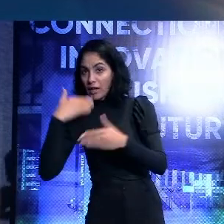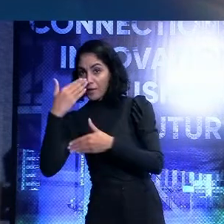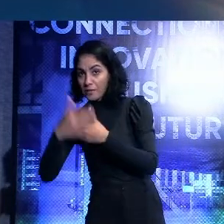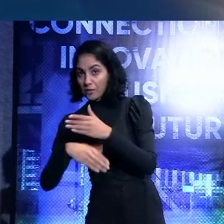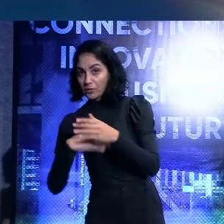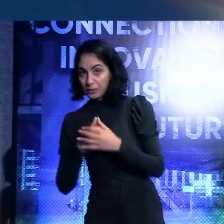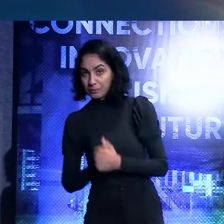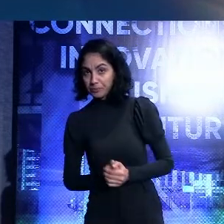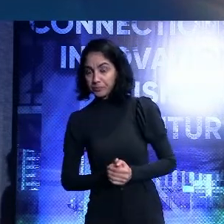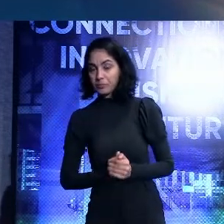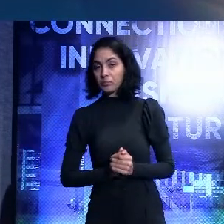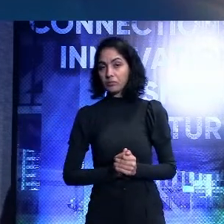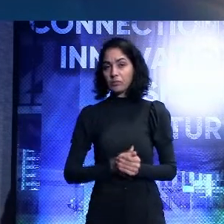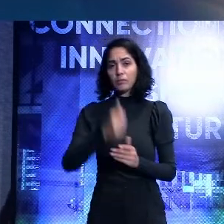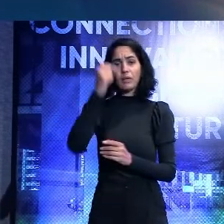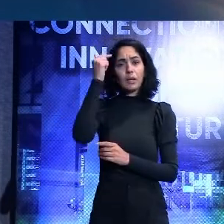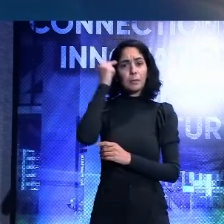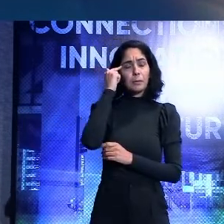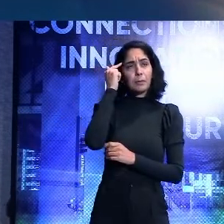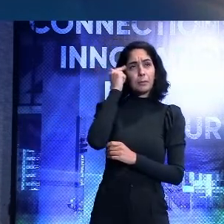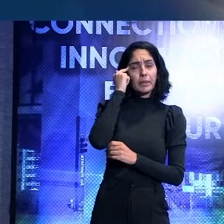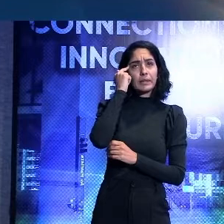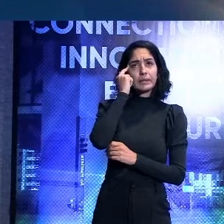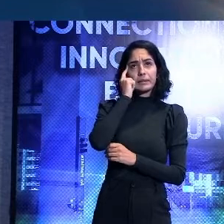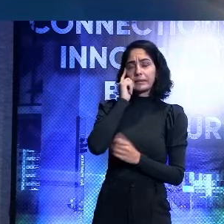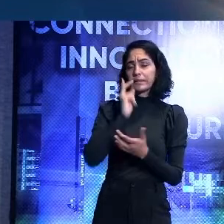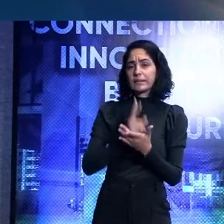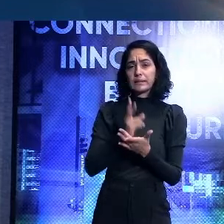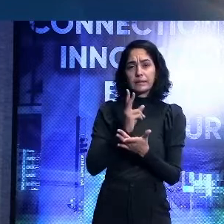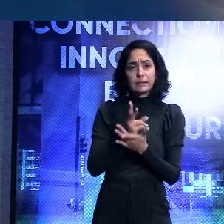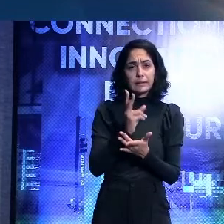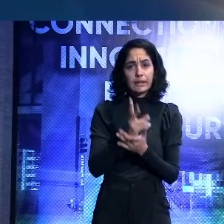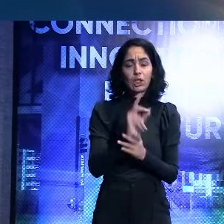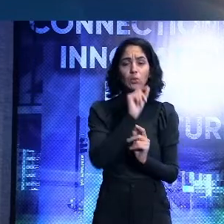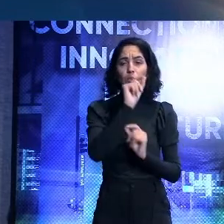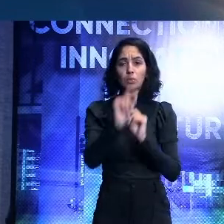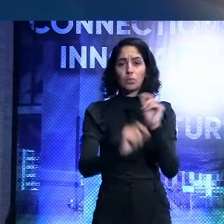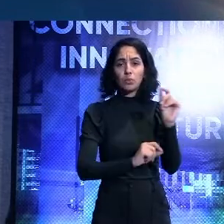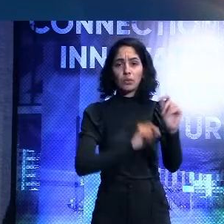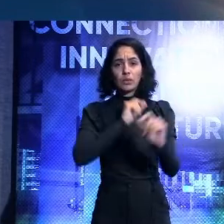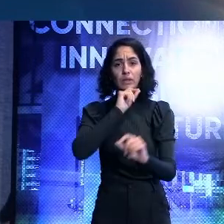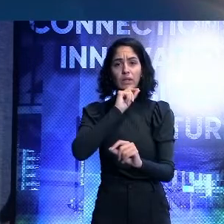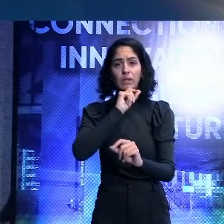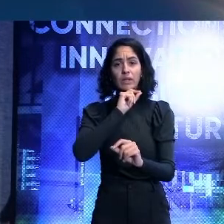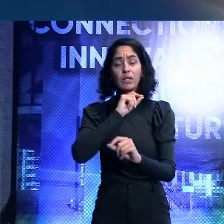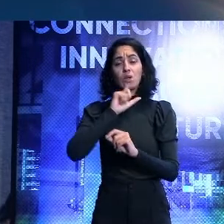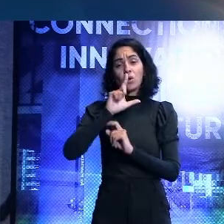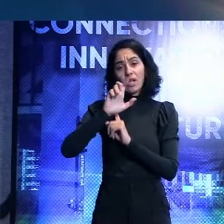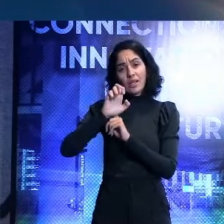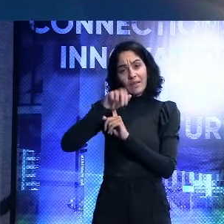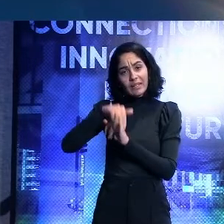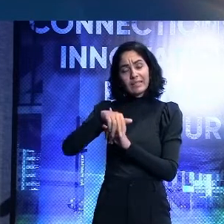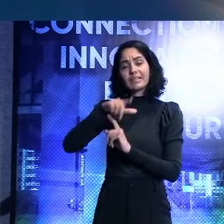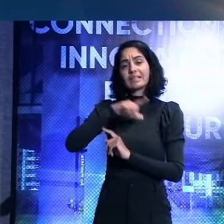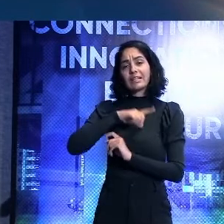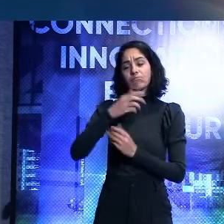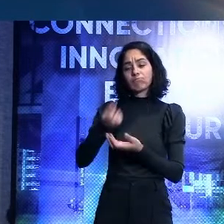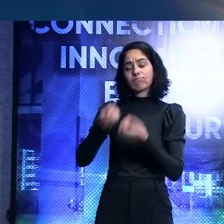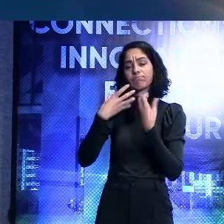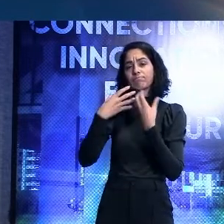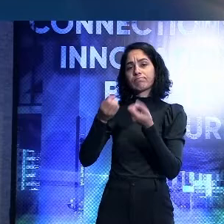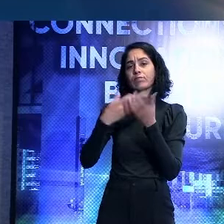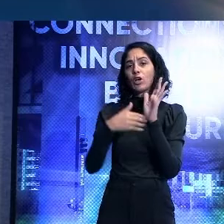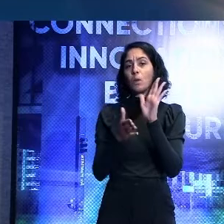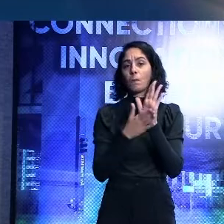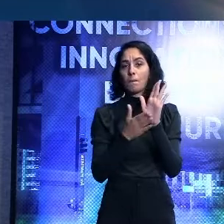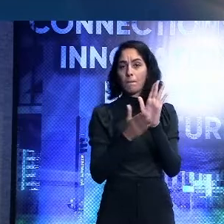né? Pense Lean, sempre. Pense o que o Lean Thinking pode nos ensinar. Propósito